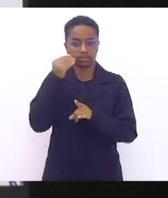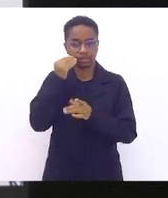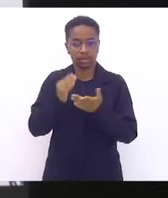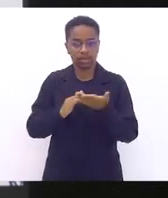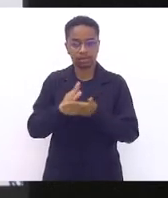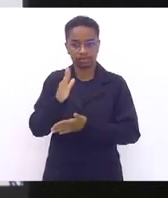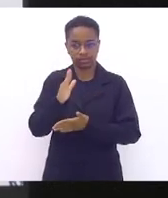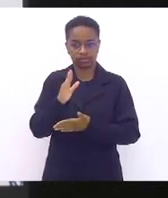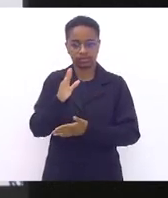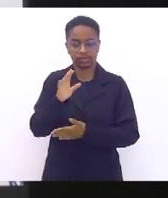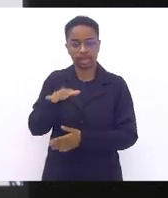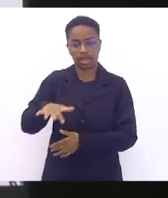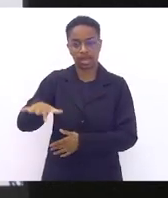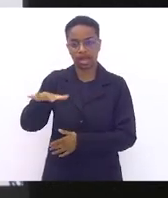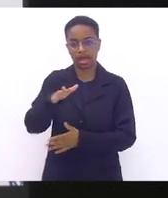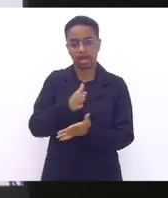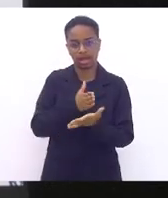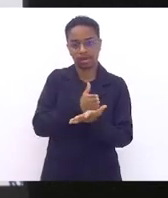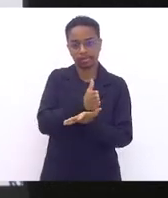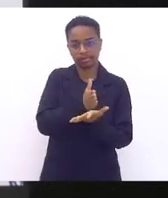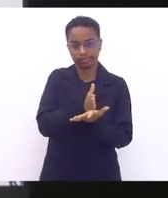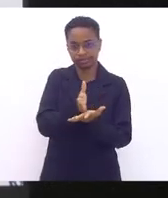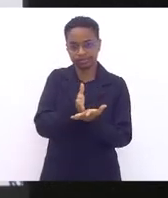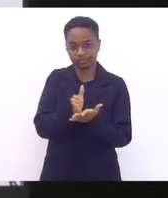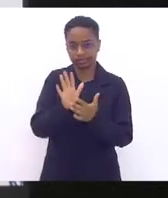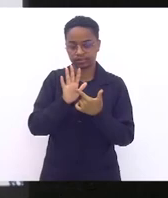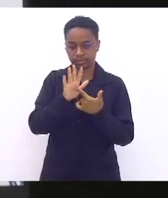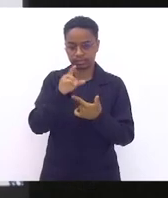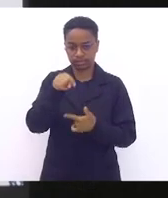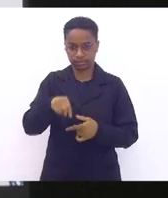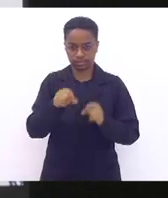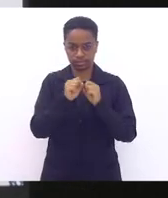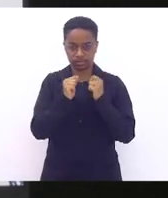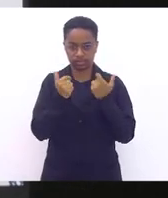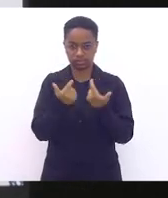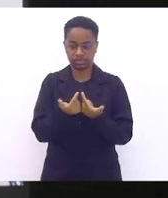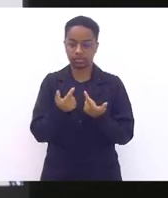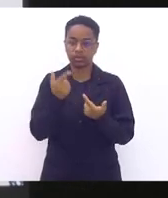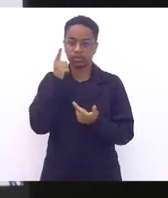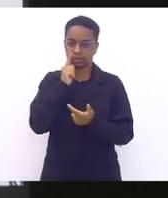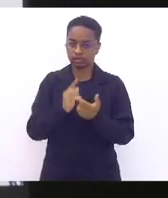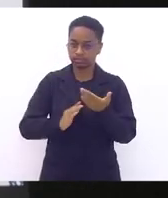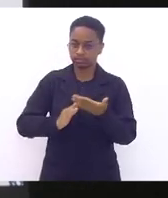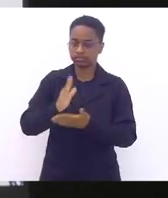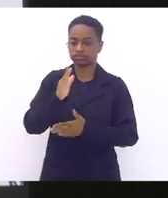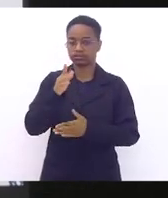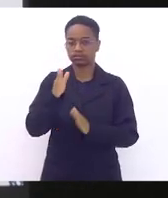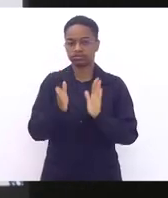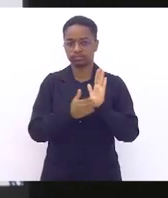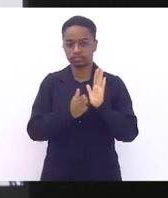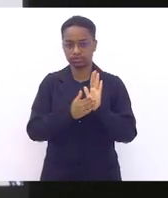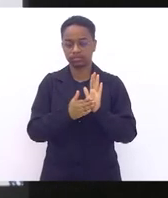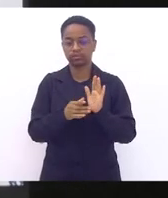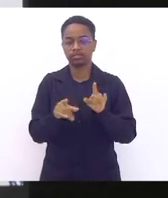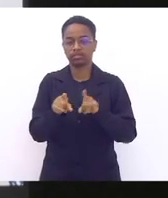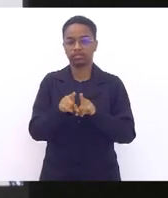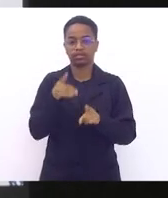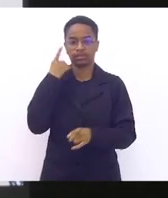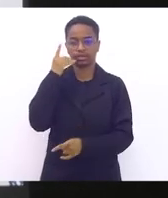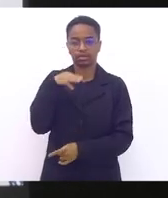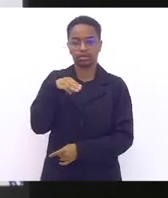que foram apresentados na Alerj. Nós apresentamos a proposta para os deputados, a deputada Marta, na época,